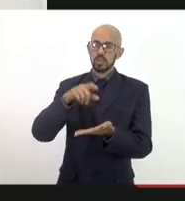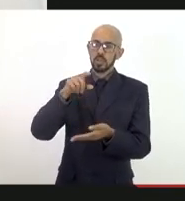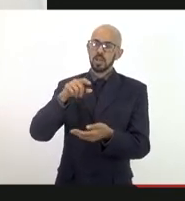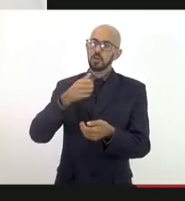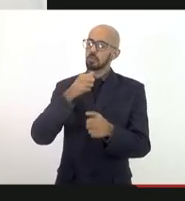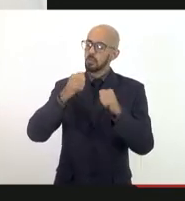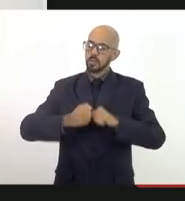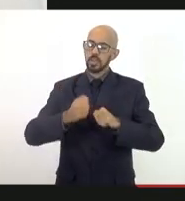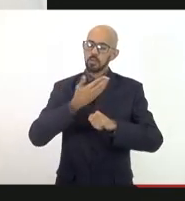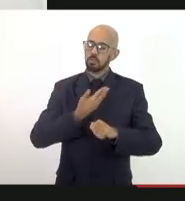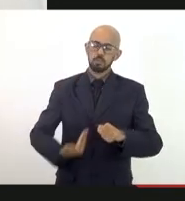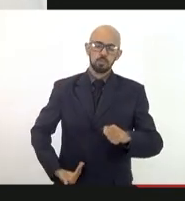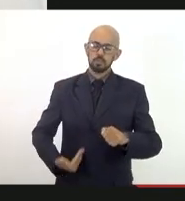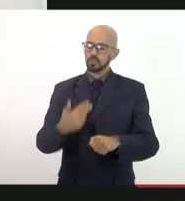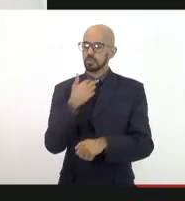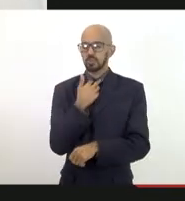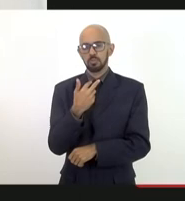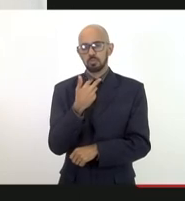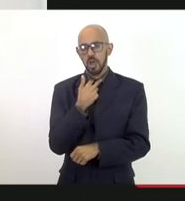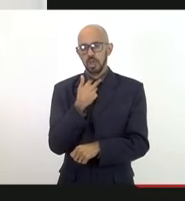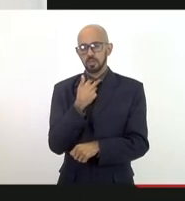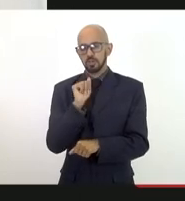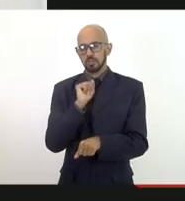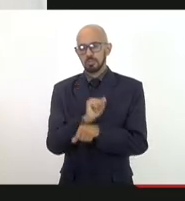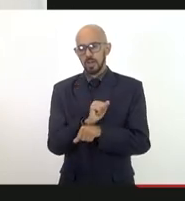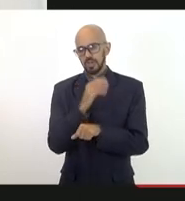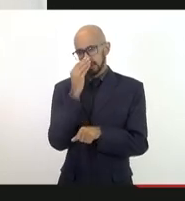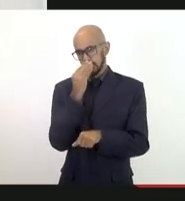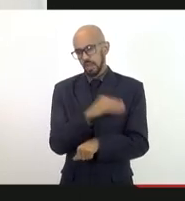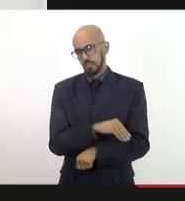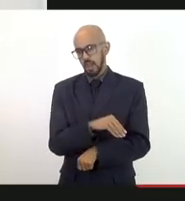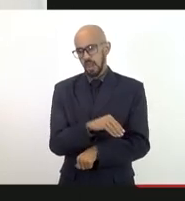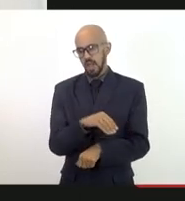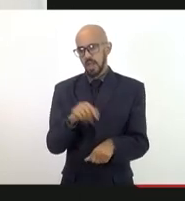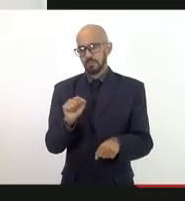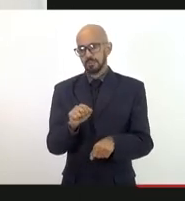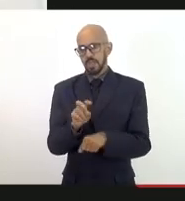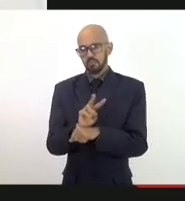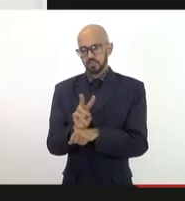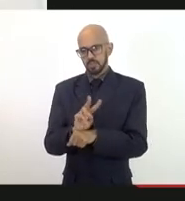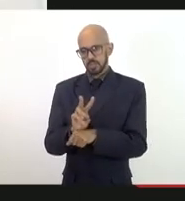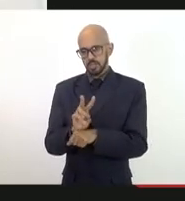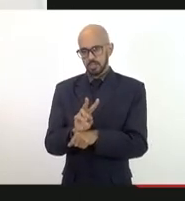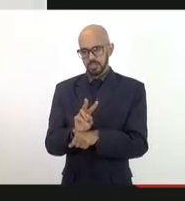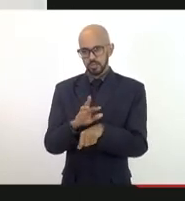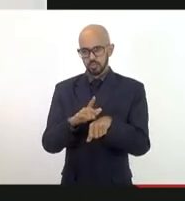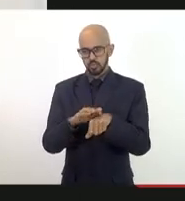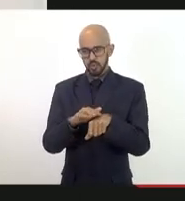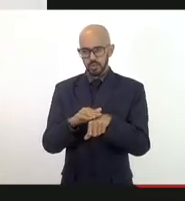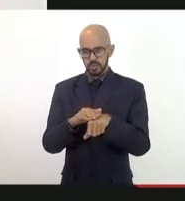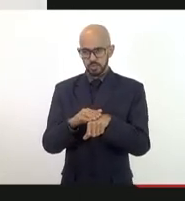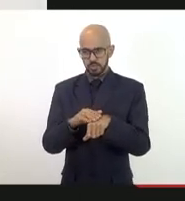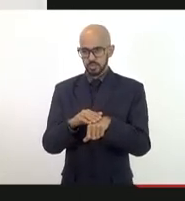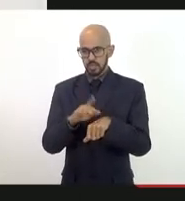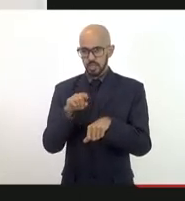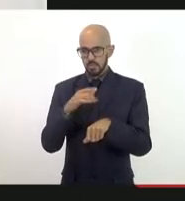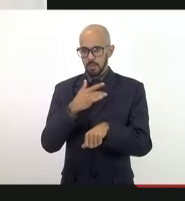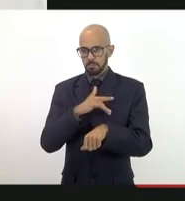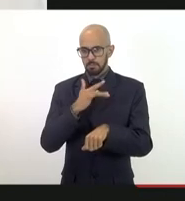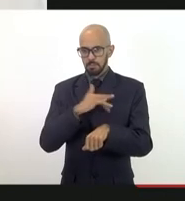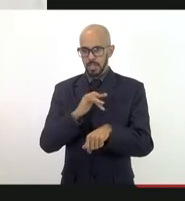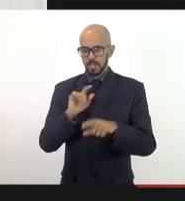não pode deixar de observar. O setor de vigilância epidemiológico nas secretarias municipais de saúde, é uma pena que o